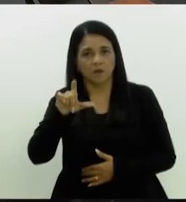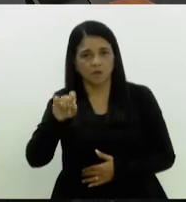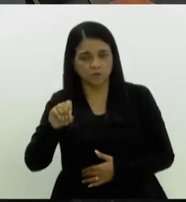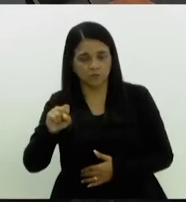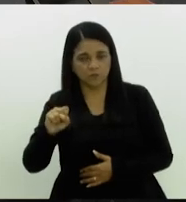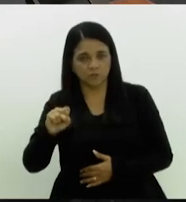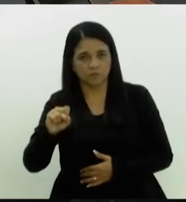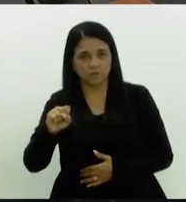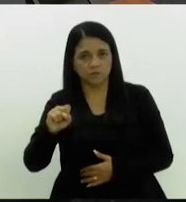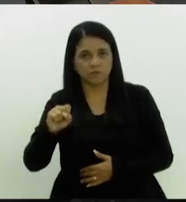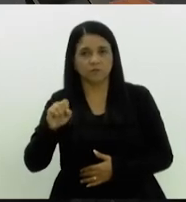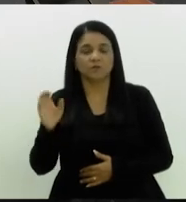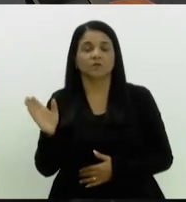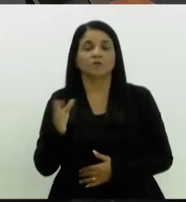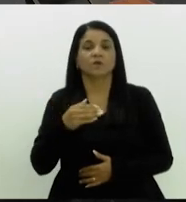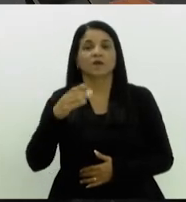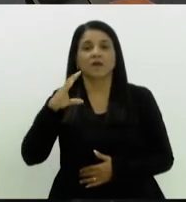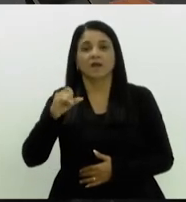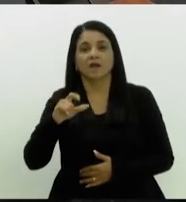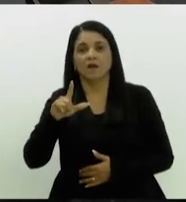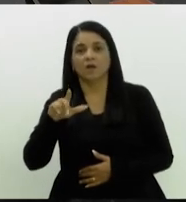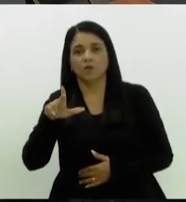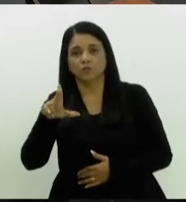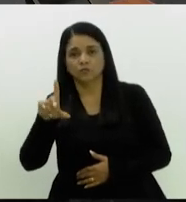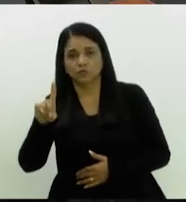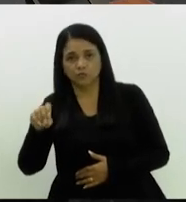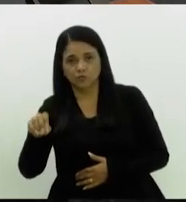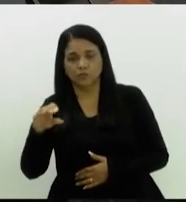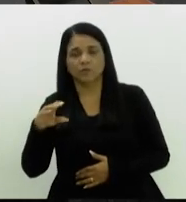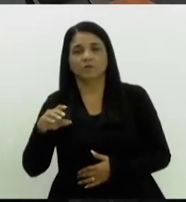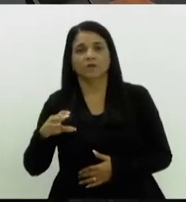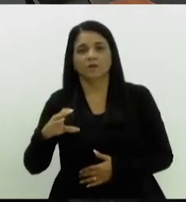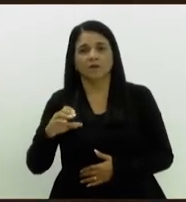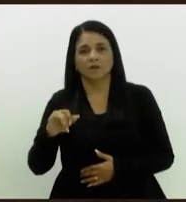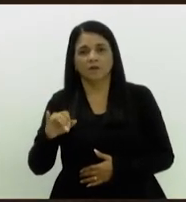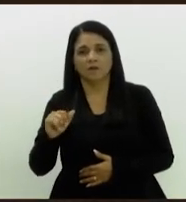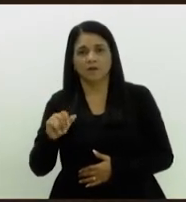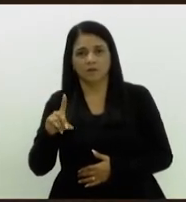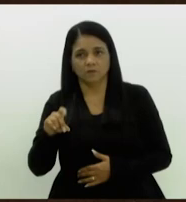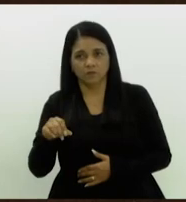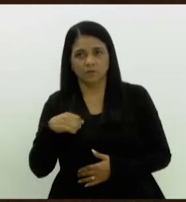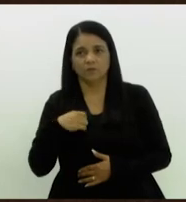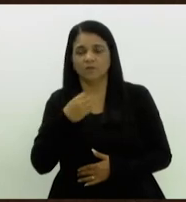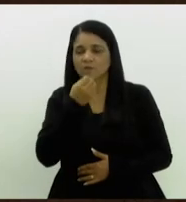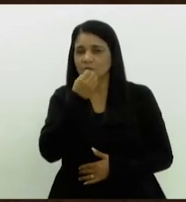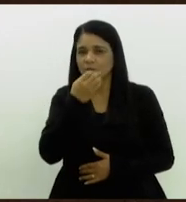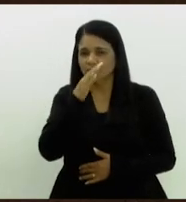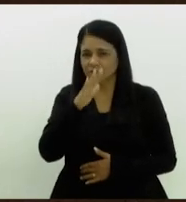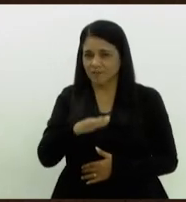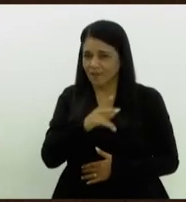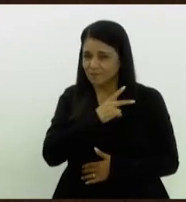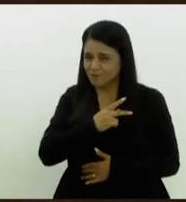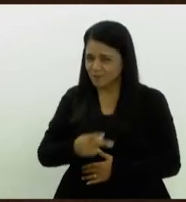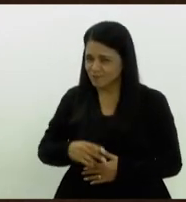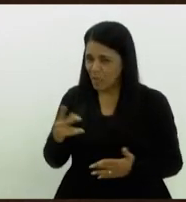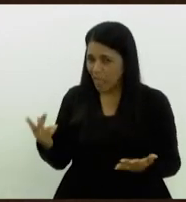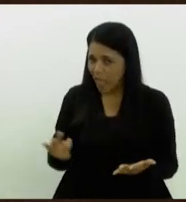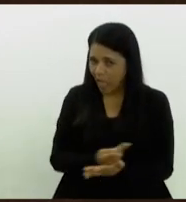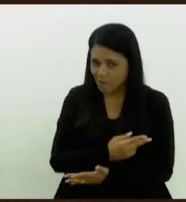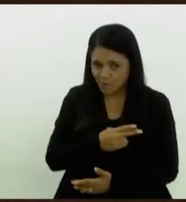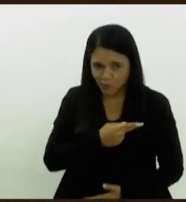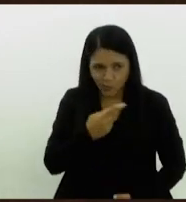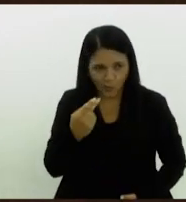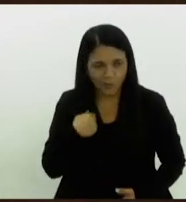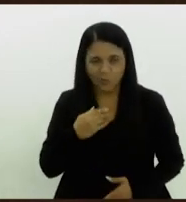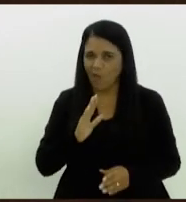Cláudio Caiado. Presidente, boa tarde. Se a senhora errasse meu nome mais uma vez, eu não